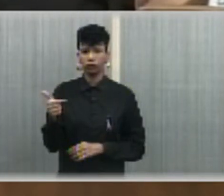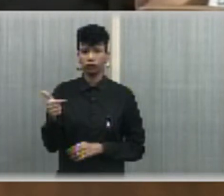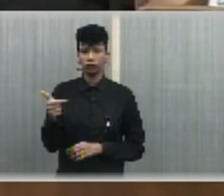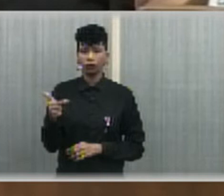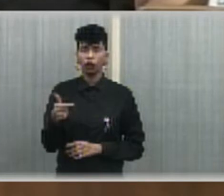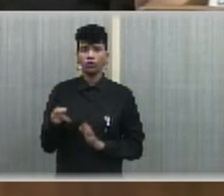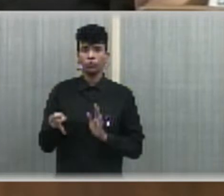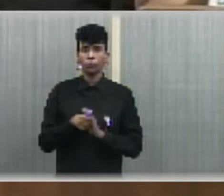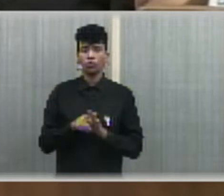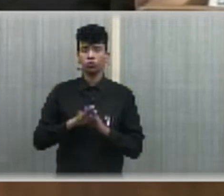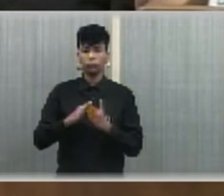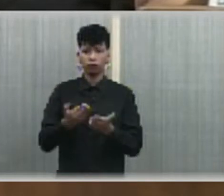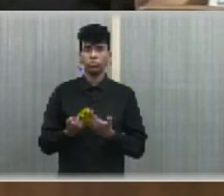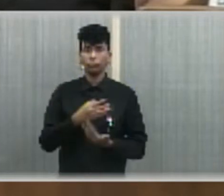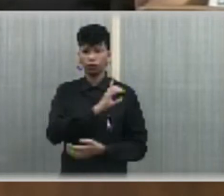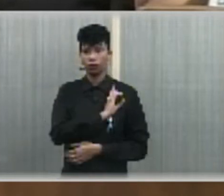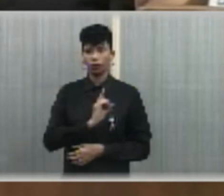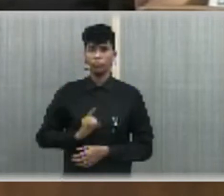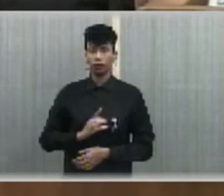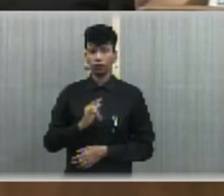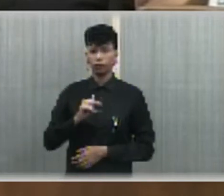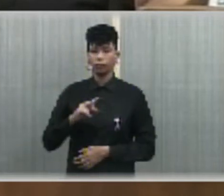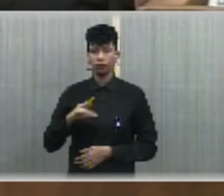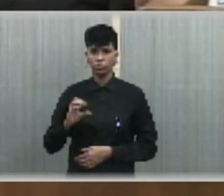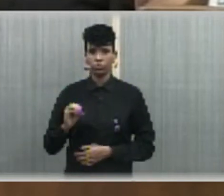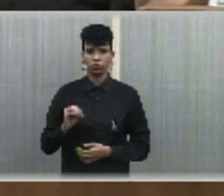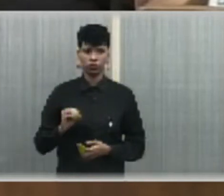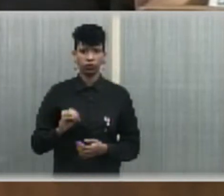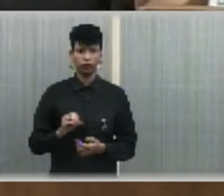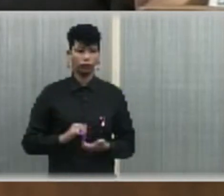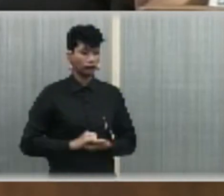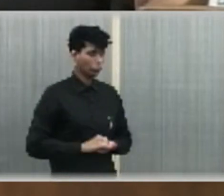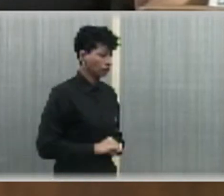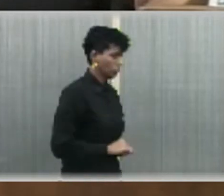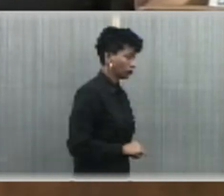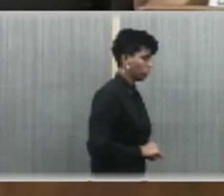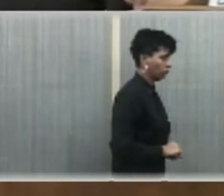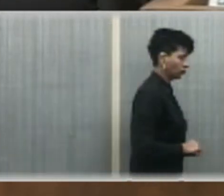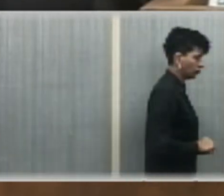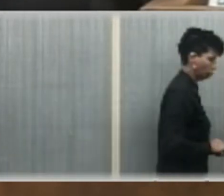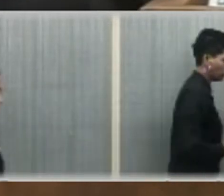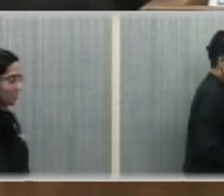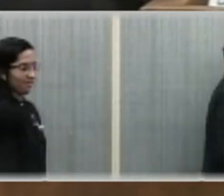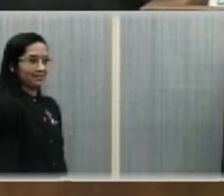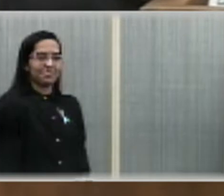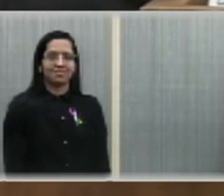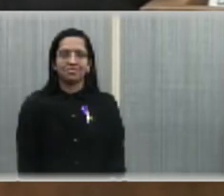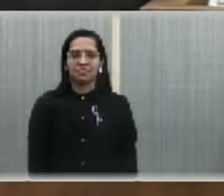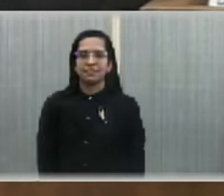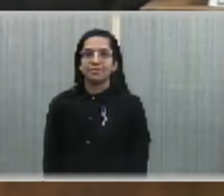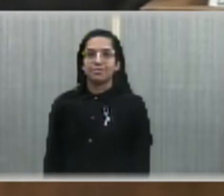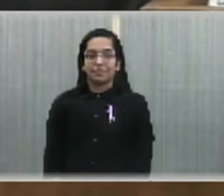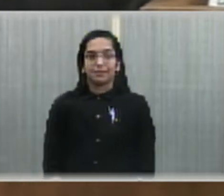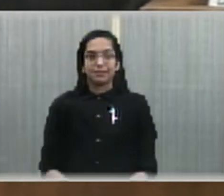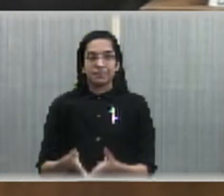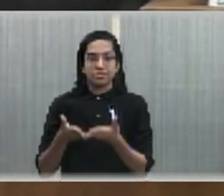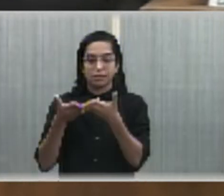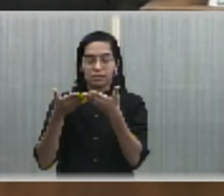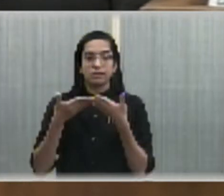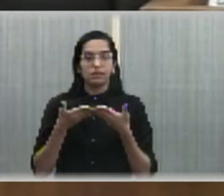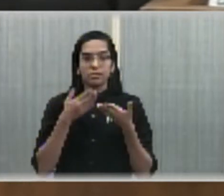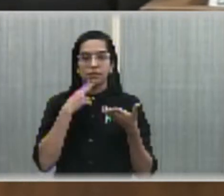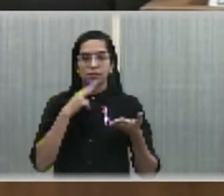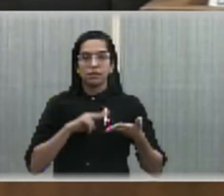Trata-se do requerimento do deputado Cícero Magalhães solicitando informações acerca de uma ordem de despejo na comunidade Recanto do